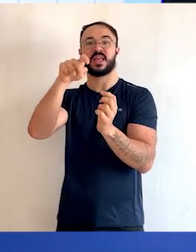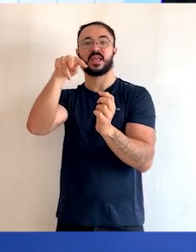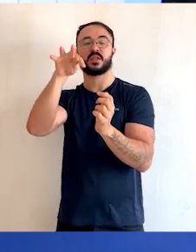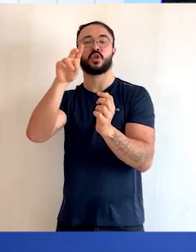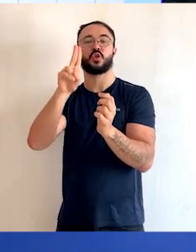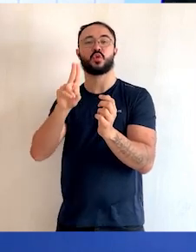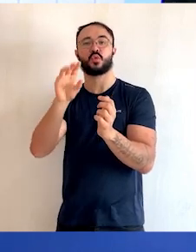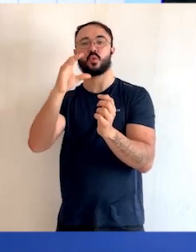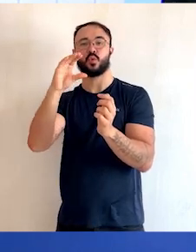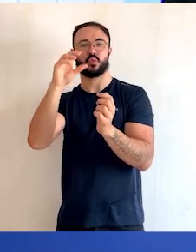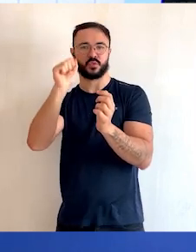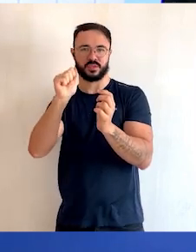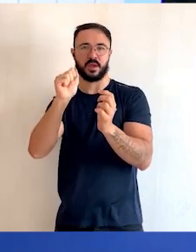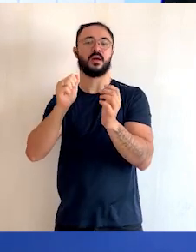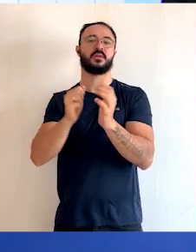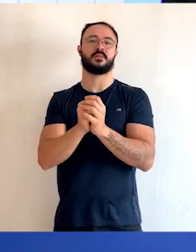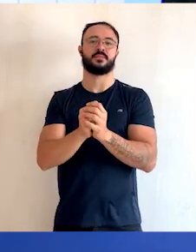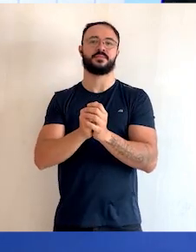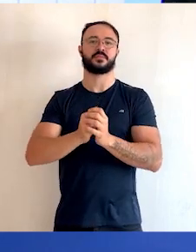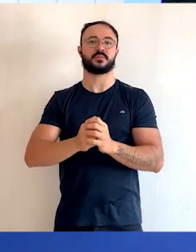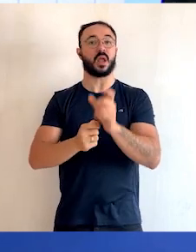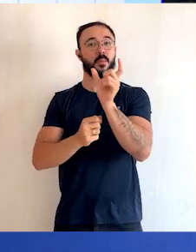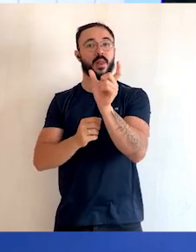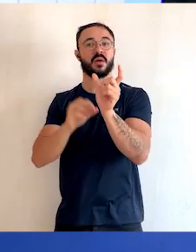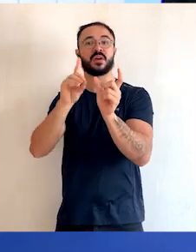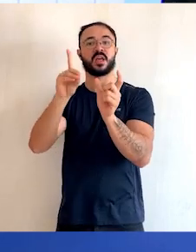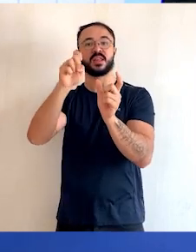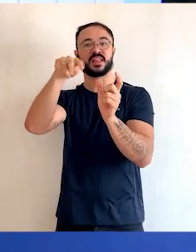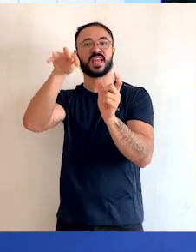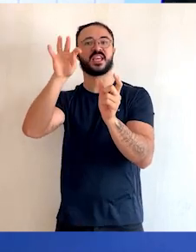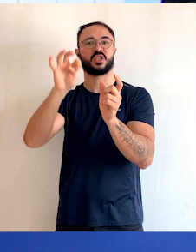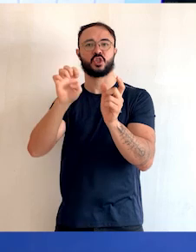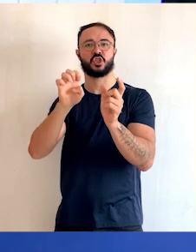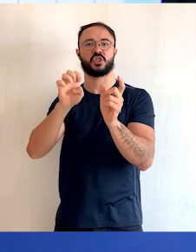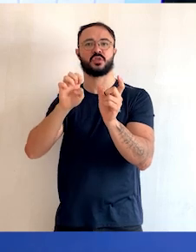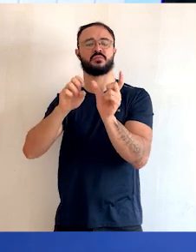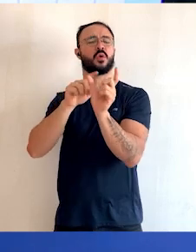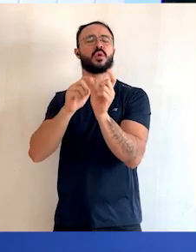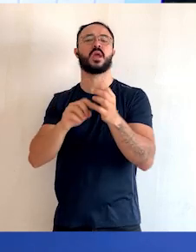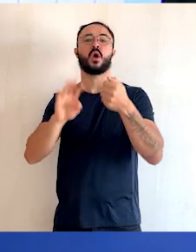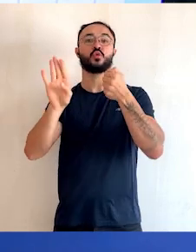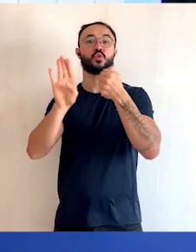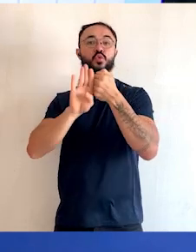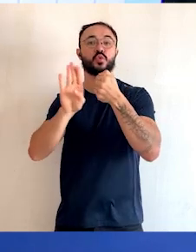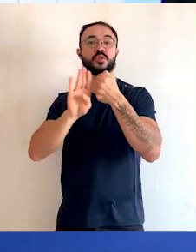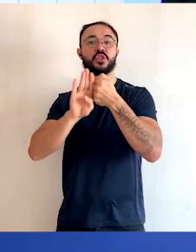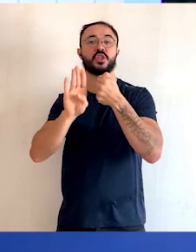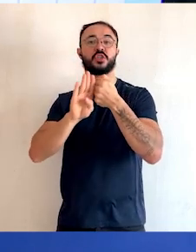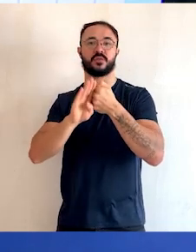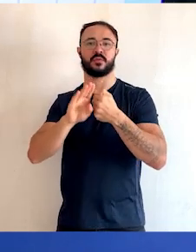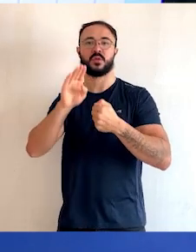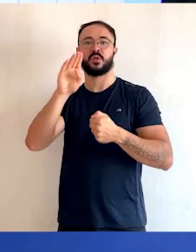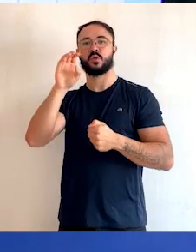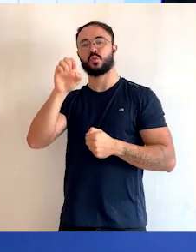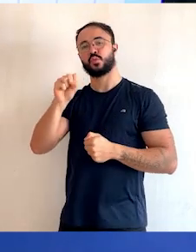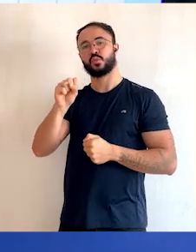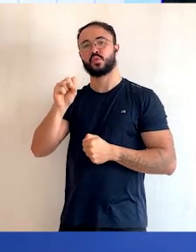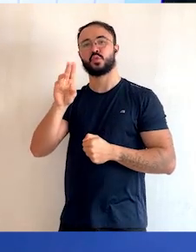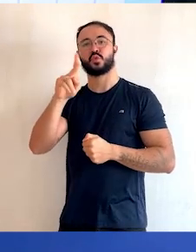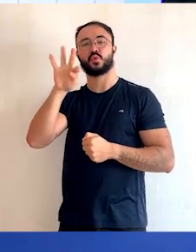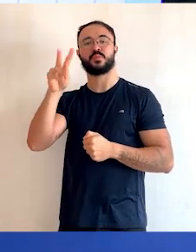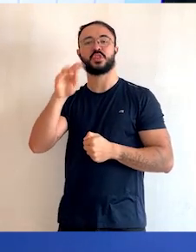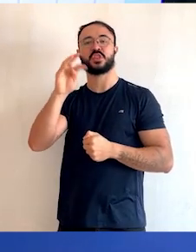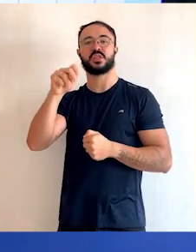formar dentuça. A palavra primitiva dente é um substantivo. Quando acrescentamos o sufixo a